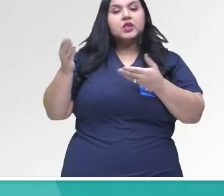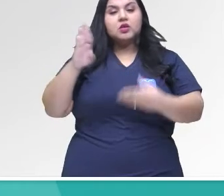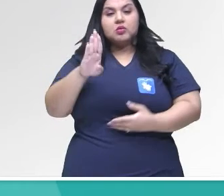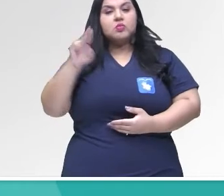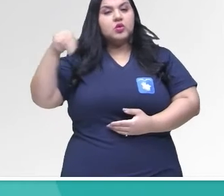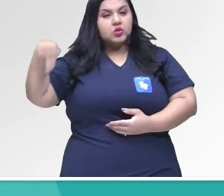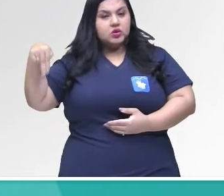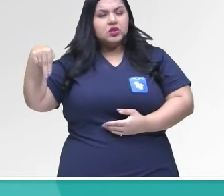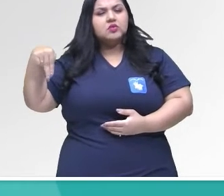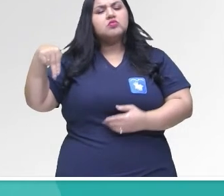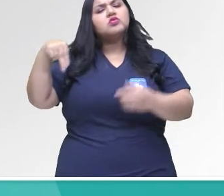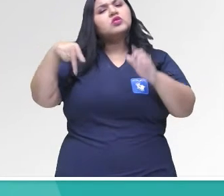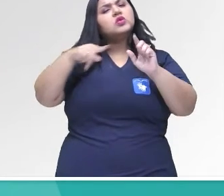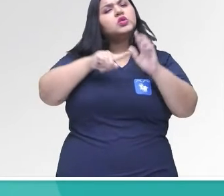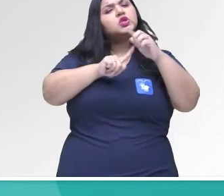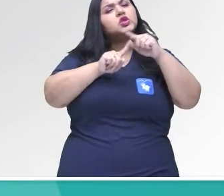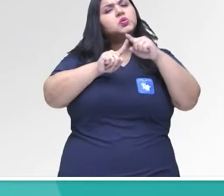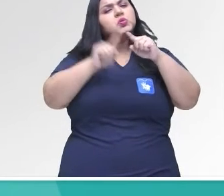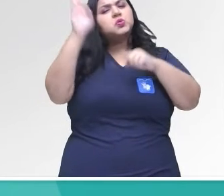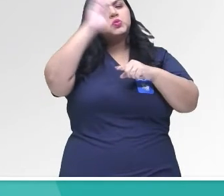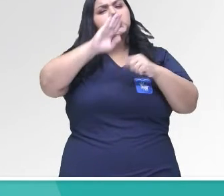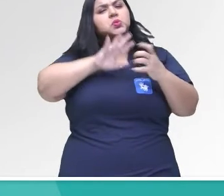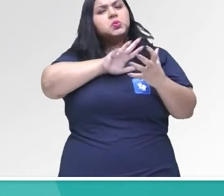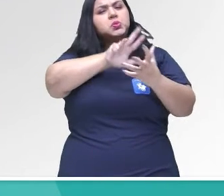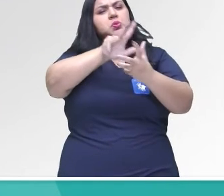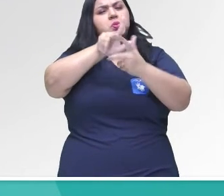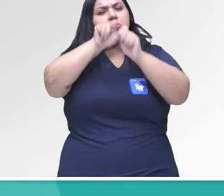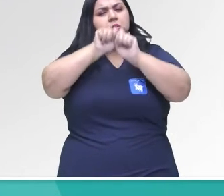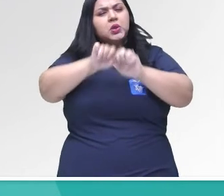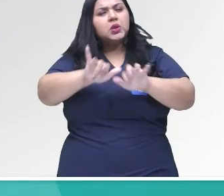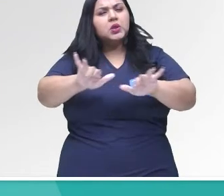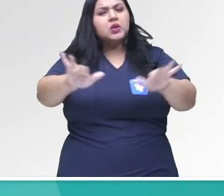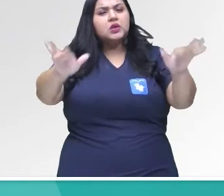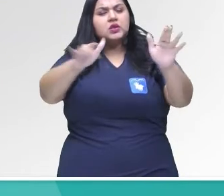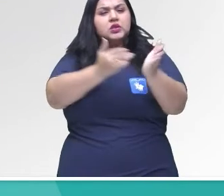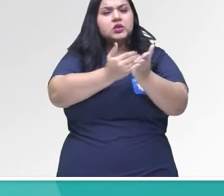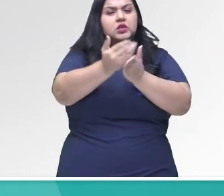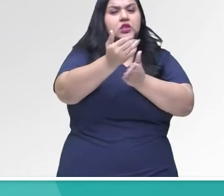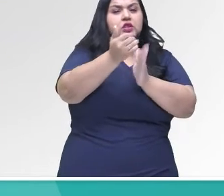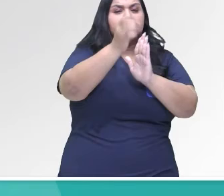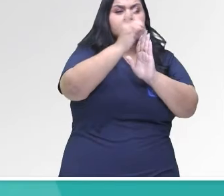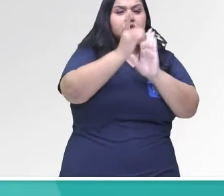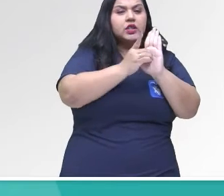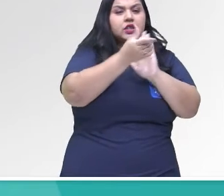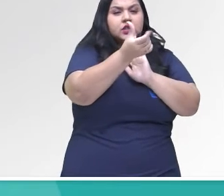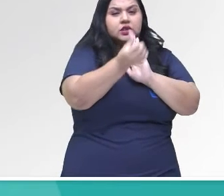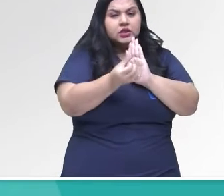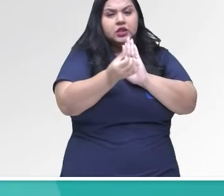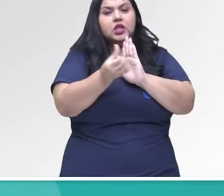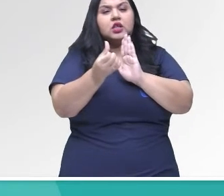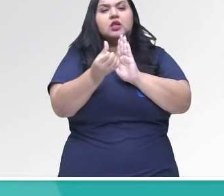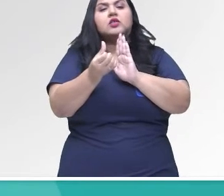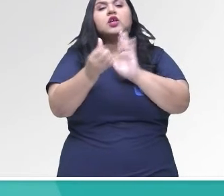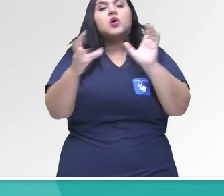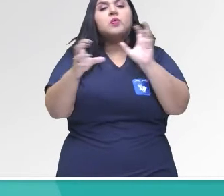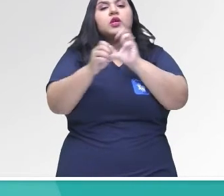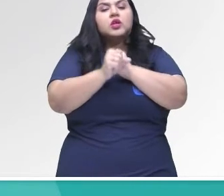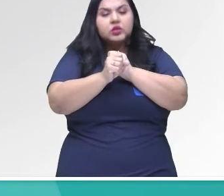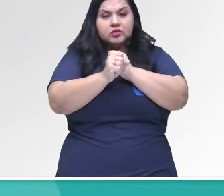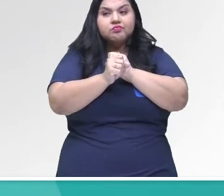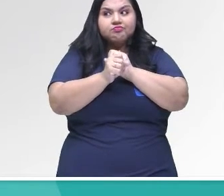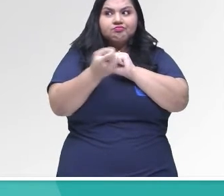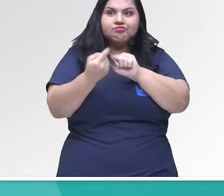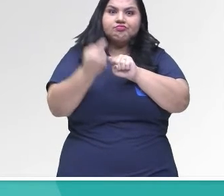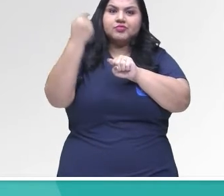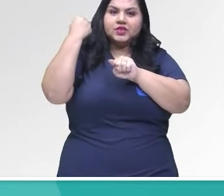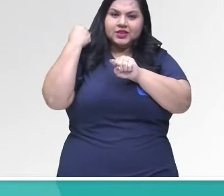gênero musical brasileiro que ganhou o mundo no início da década de 60, a bossa nova completa 60 anos, completou, né,